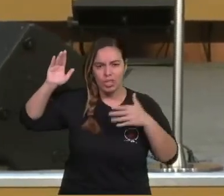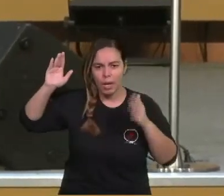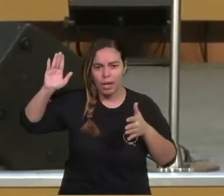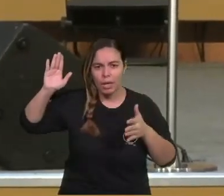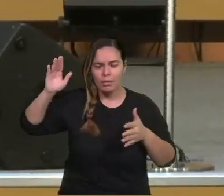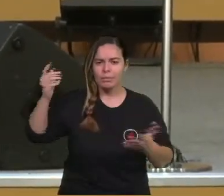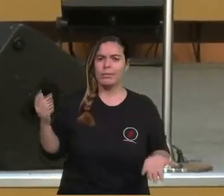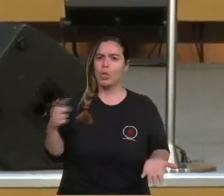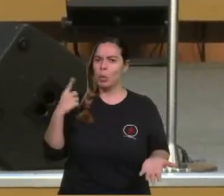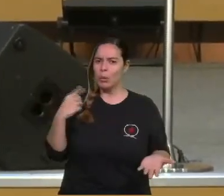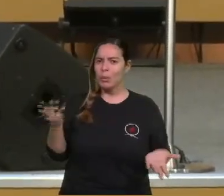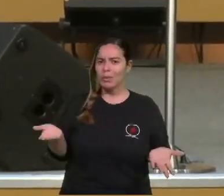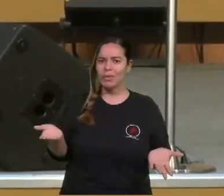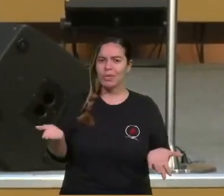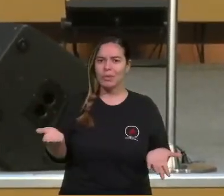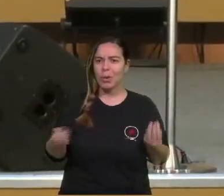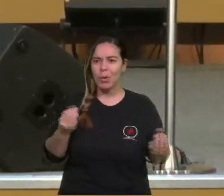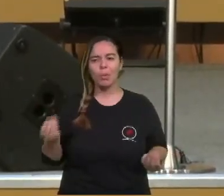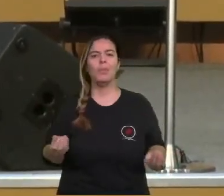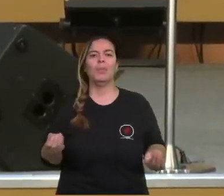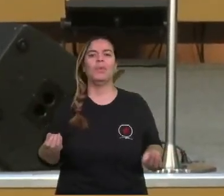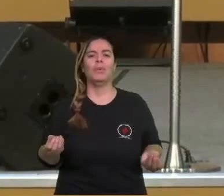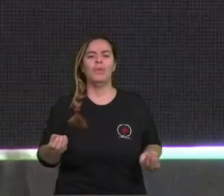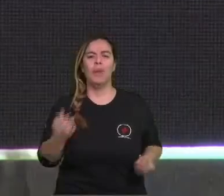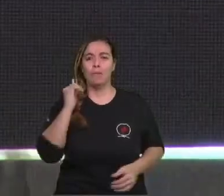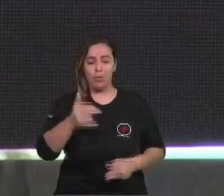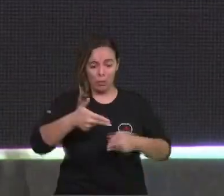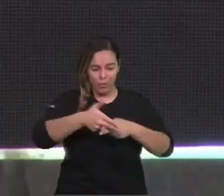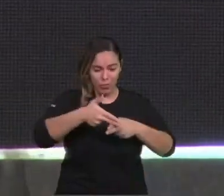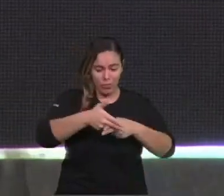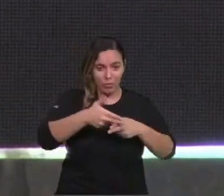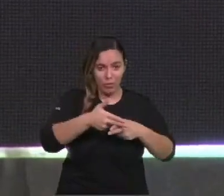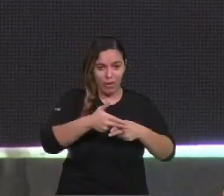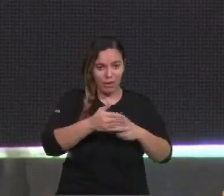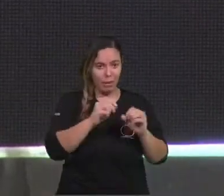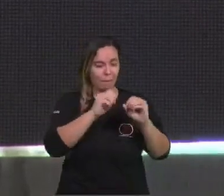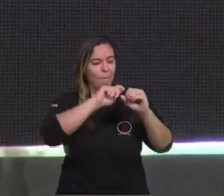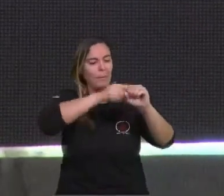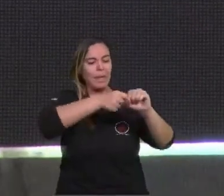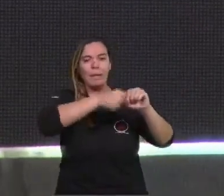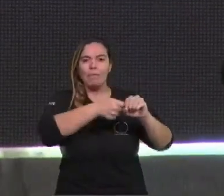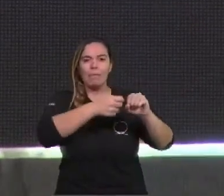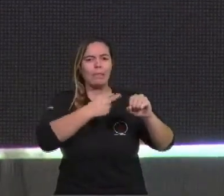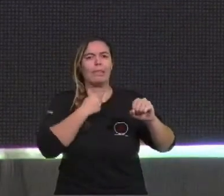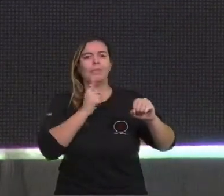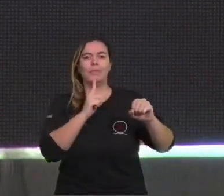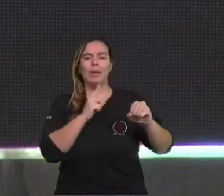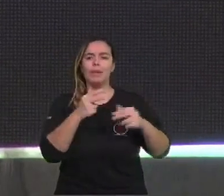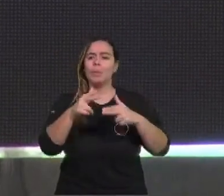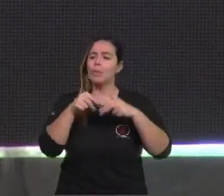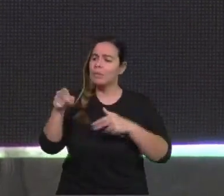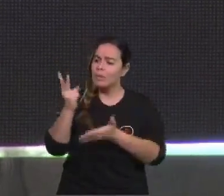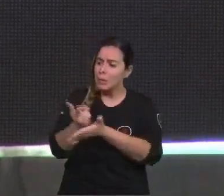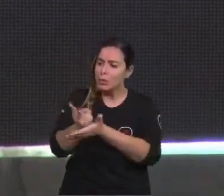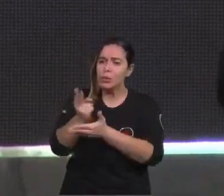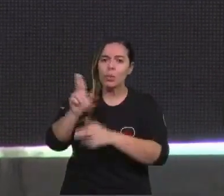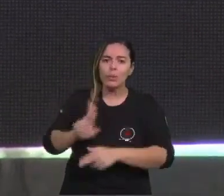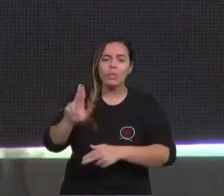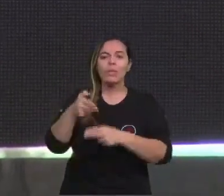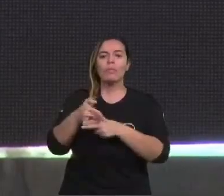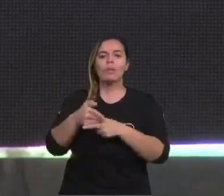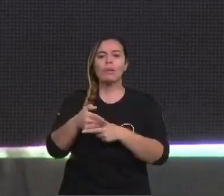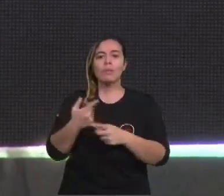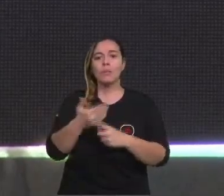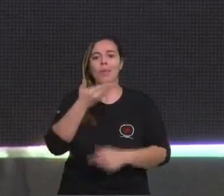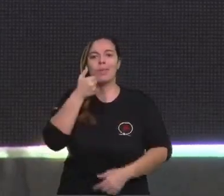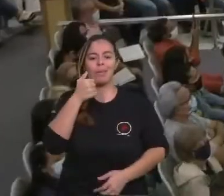Você é doido? Ninguém te avisou que faca não é para apertar parafuso? Mas por que que você... Porque é o que você tinha à